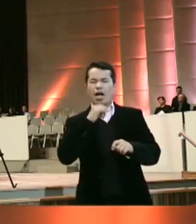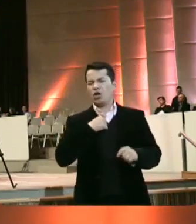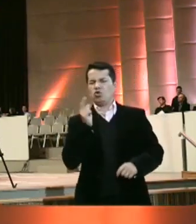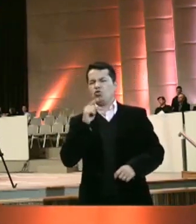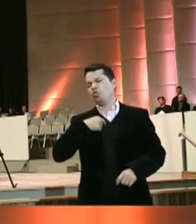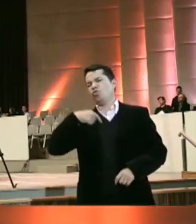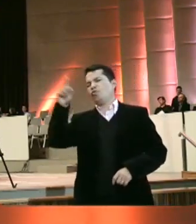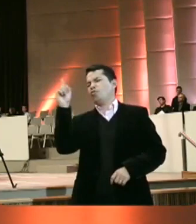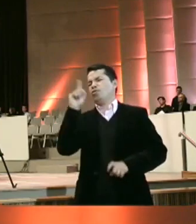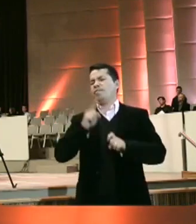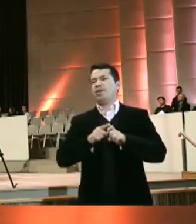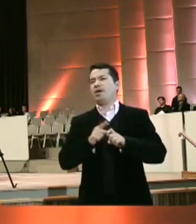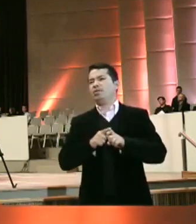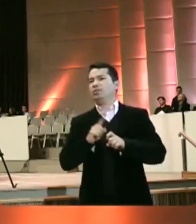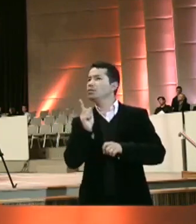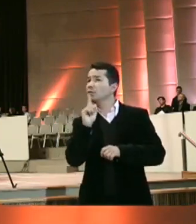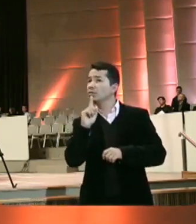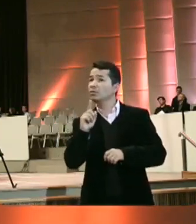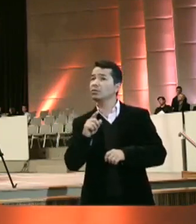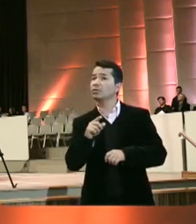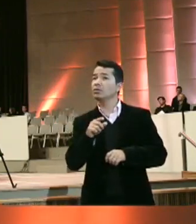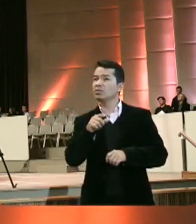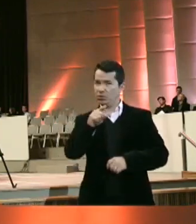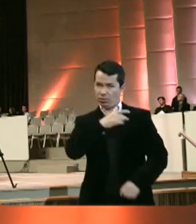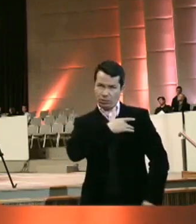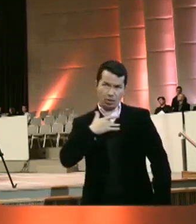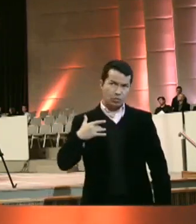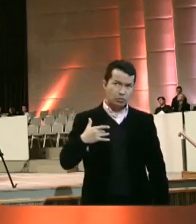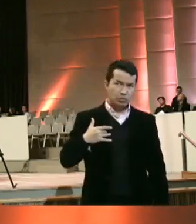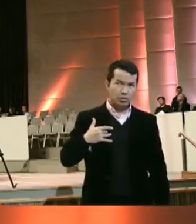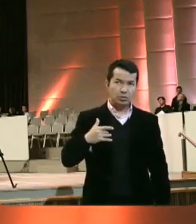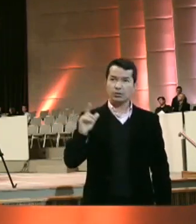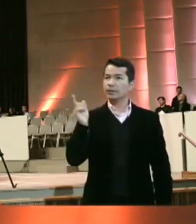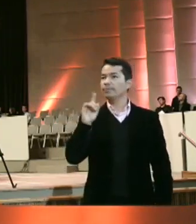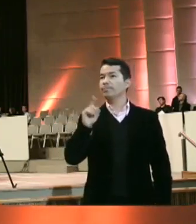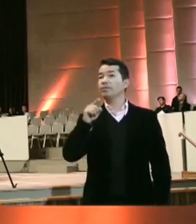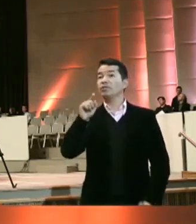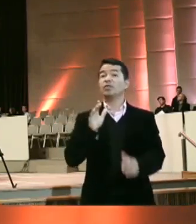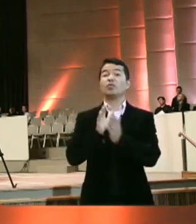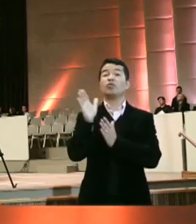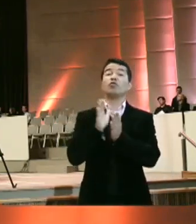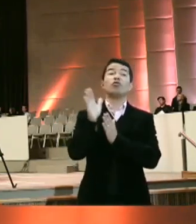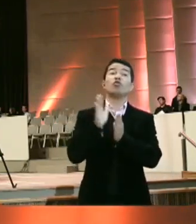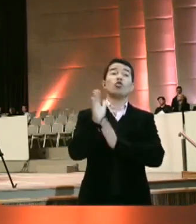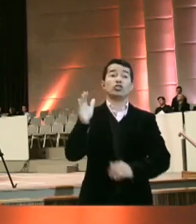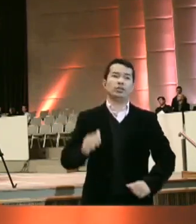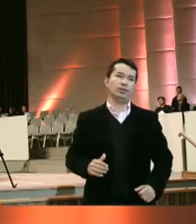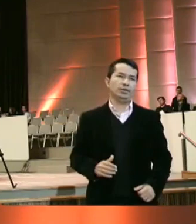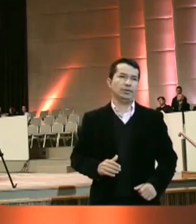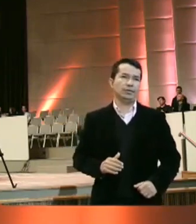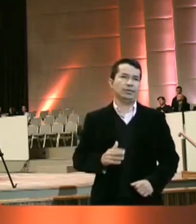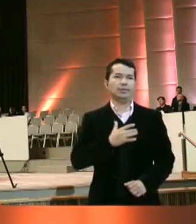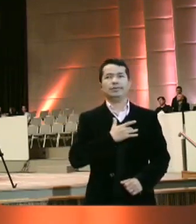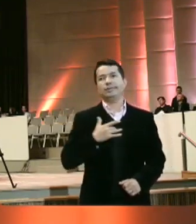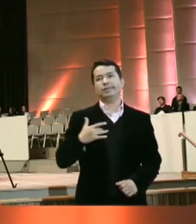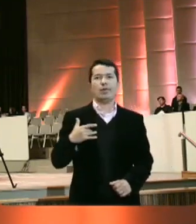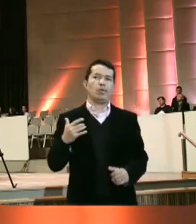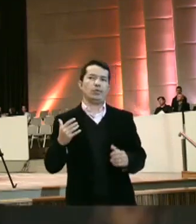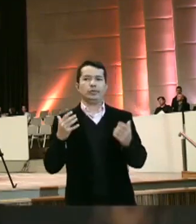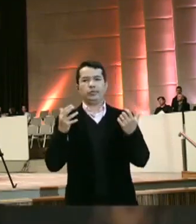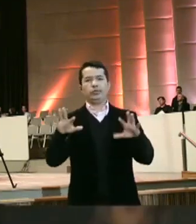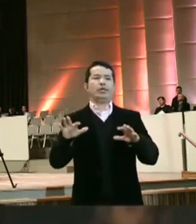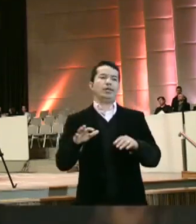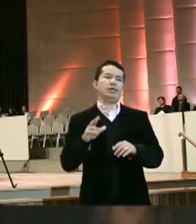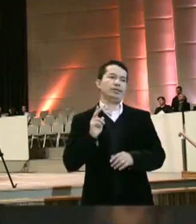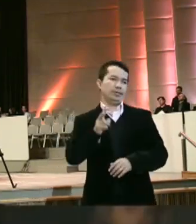Significa que você está fugindo da cura e da realidade. Assim é a nossa vida espiritual. Às